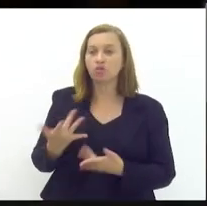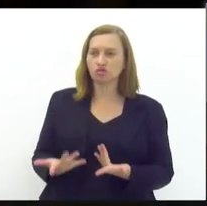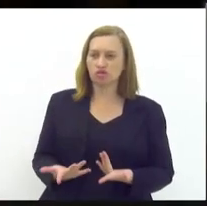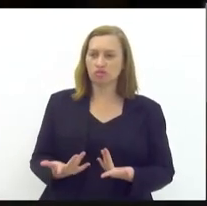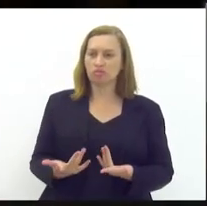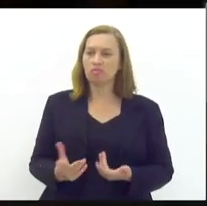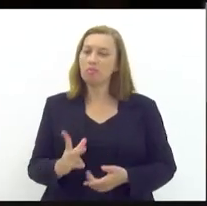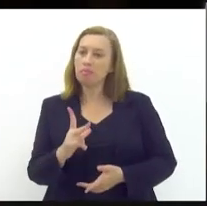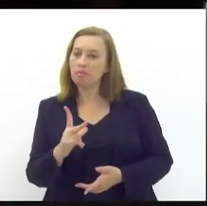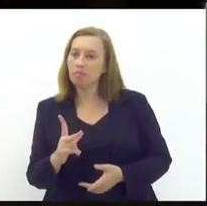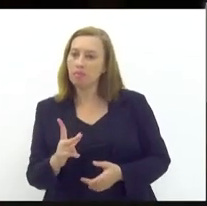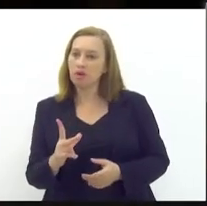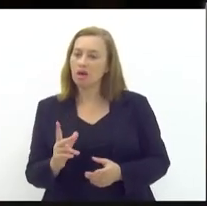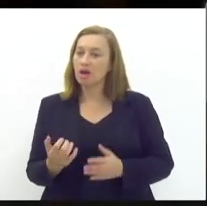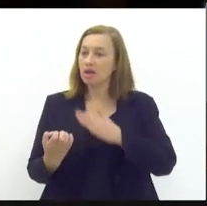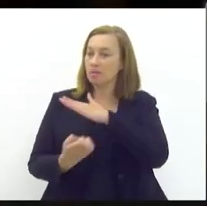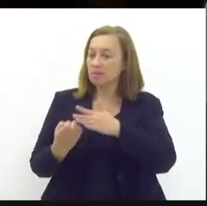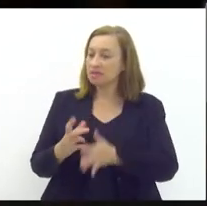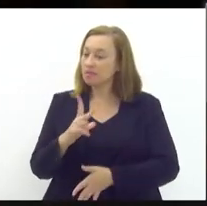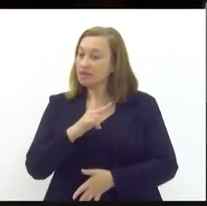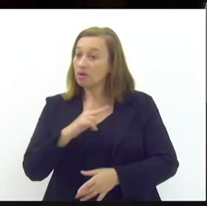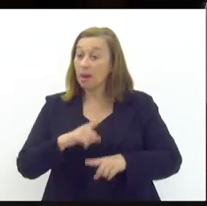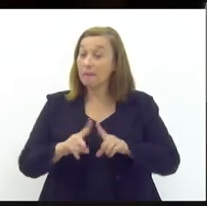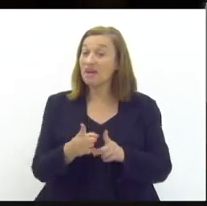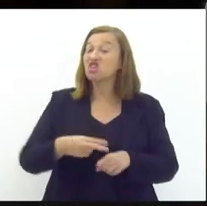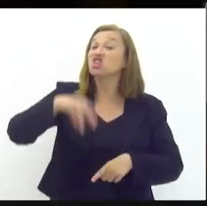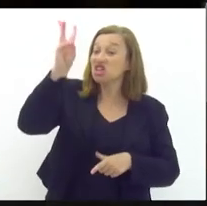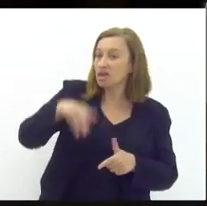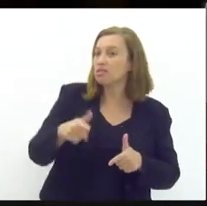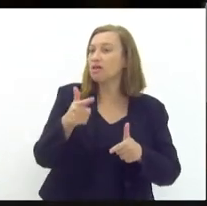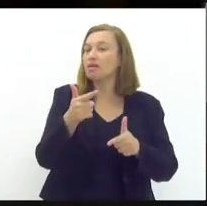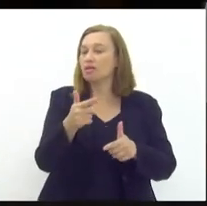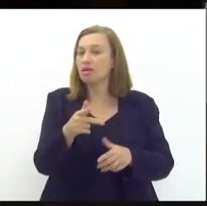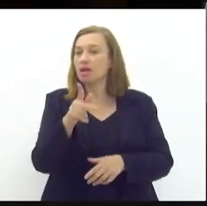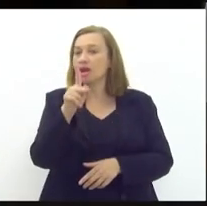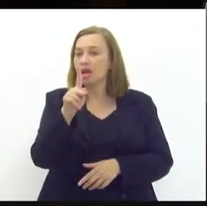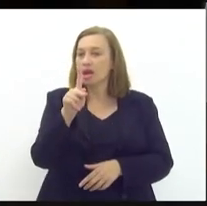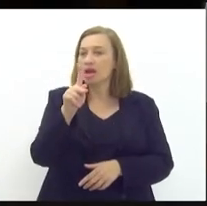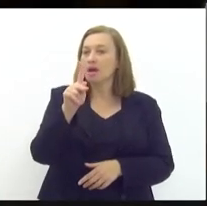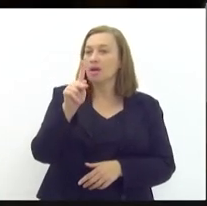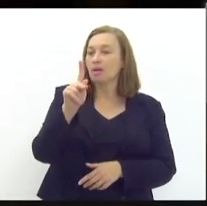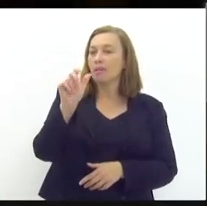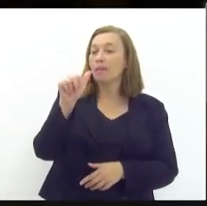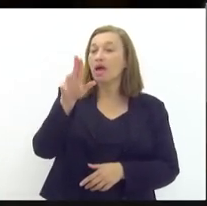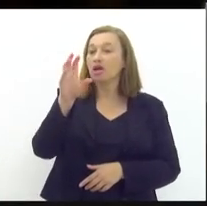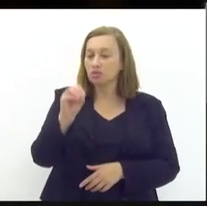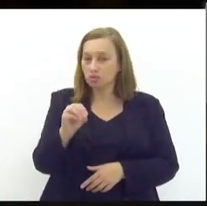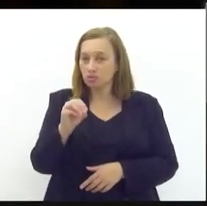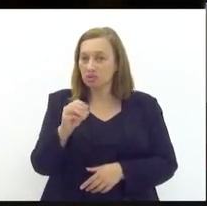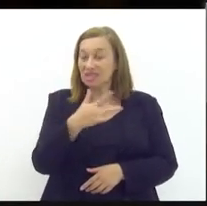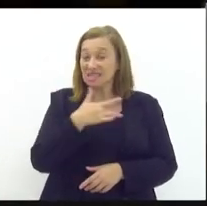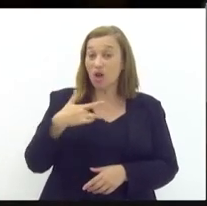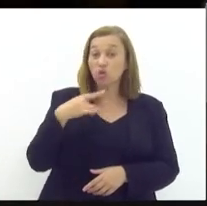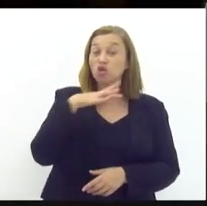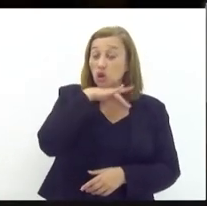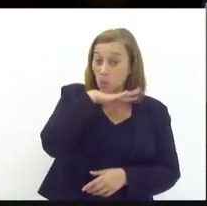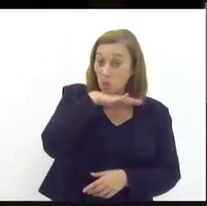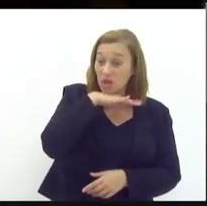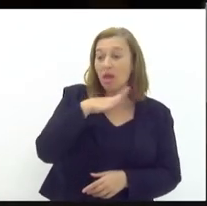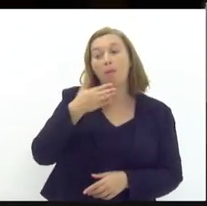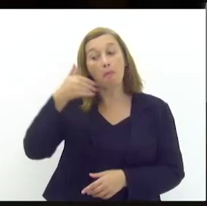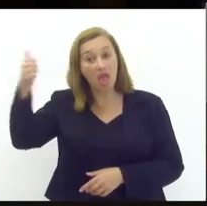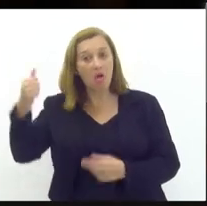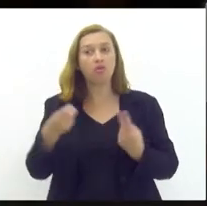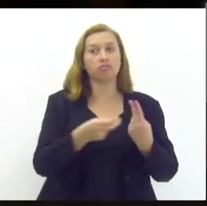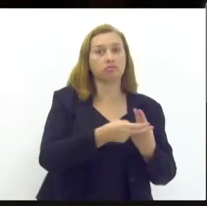melhor hein quem tem plano ruim eu acho de vez em quando é melhor na UPA eu não tenho plano ruim mas eu sei que